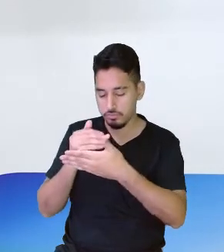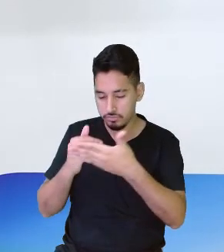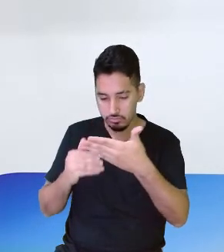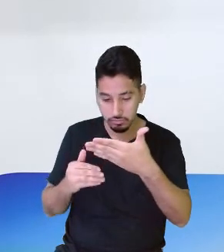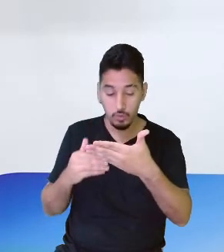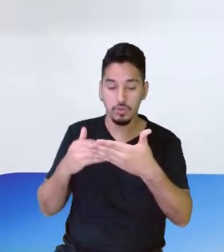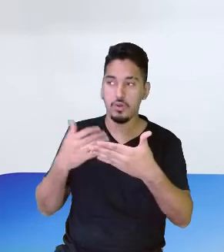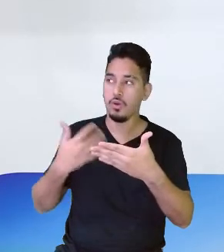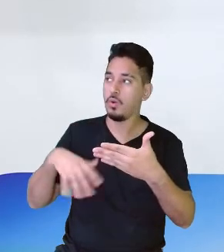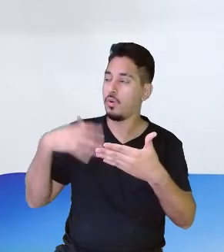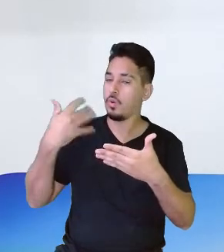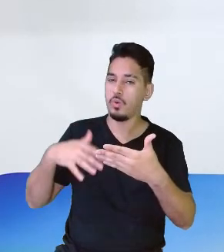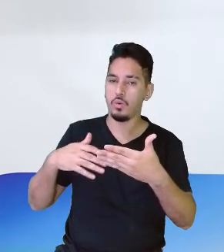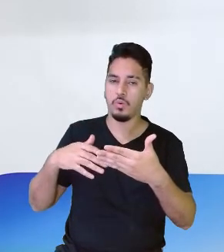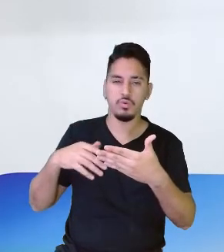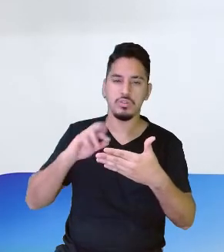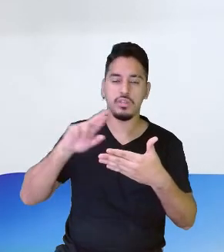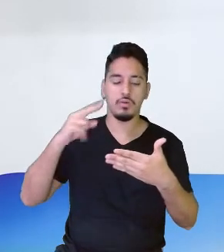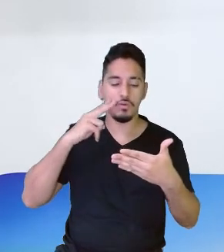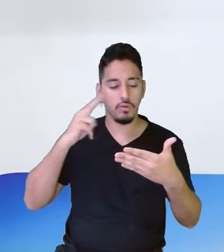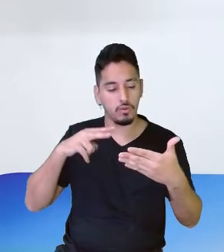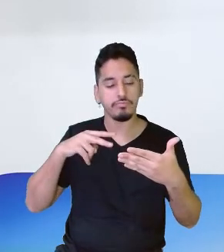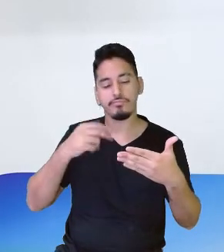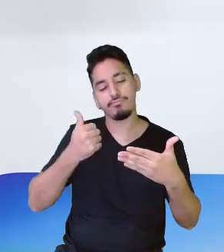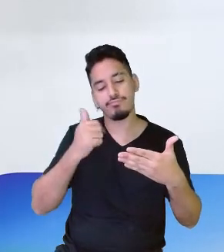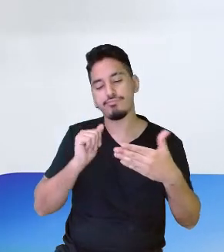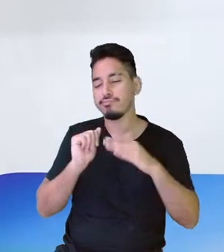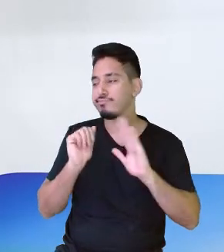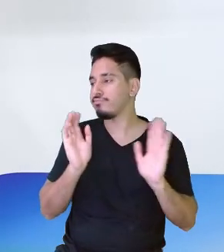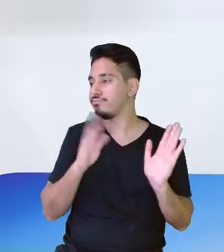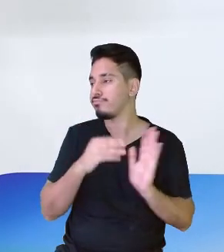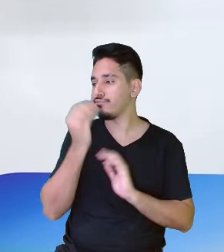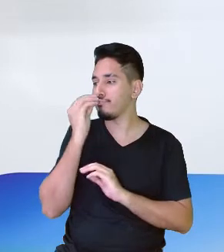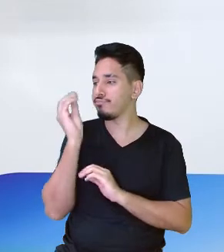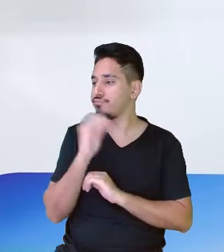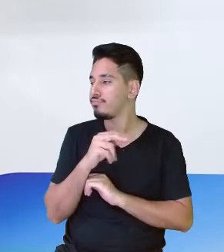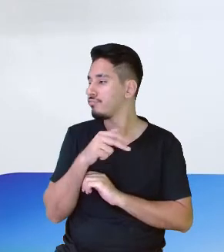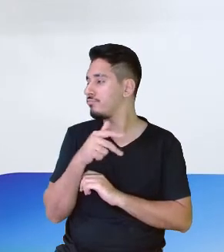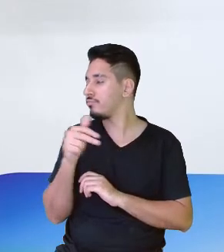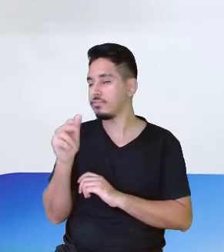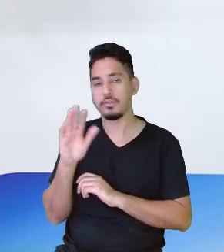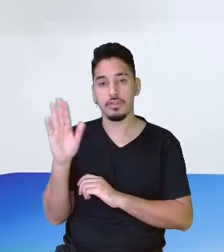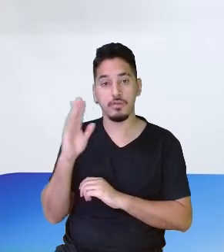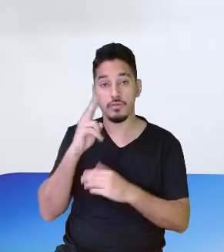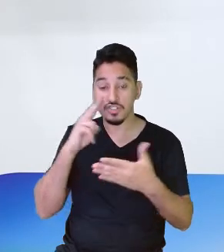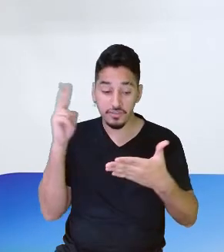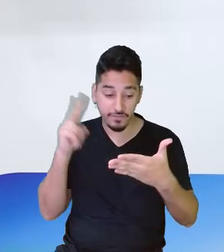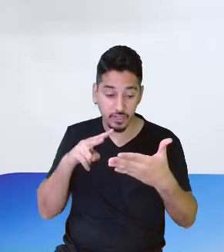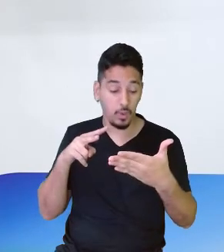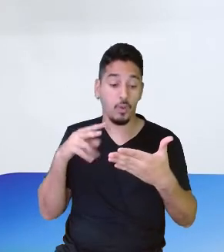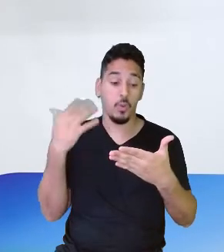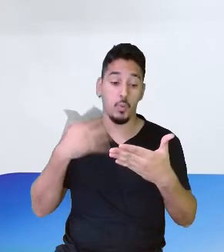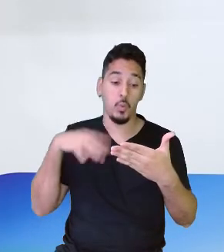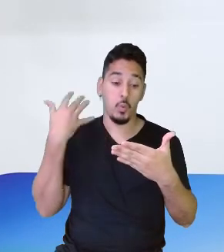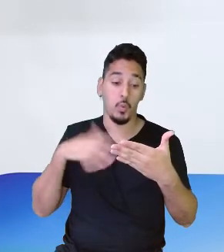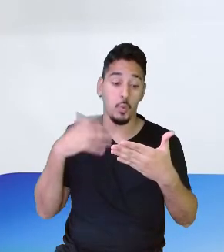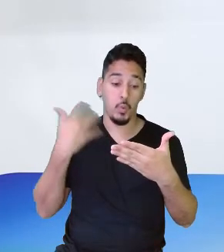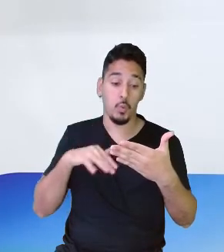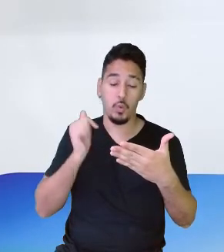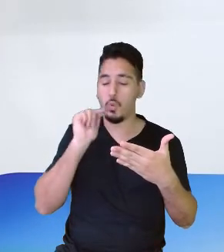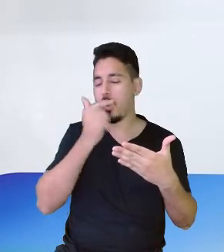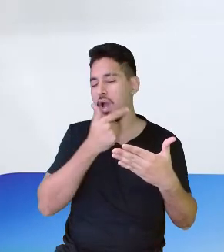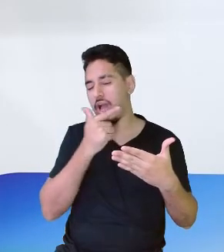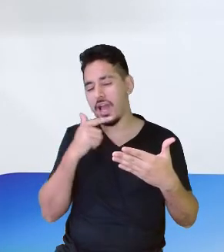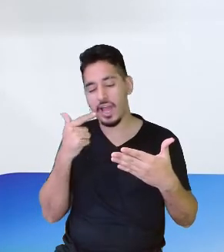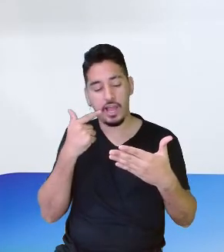ser esquecível, né? Ele precisa ter esse impacto, ele precisa ter essa relevância. E aí, ele pode